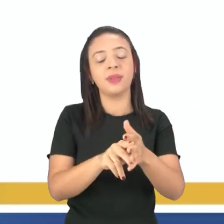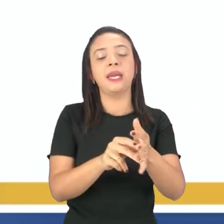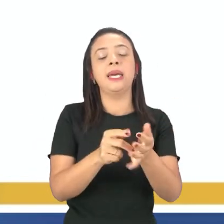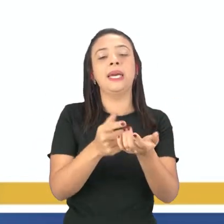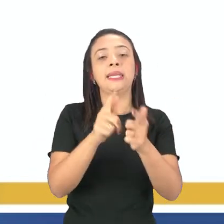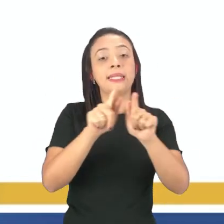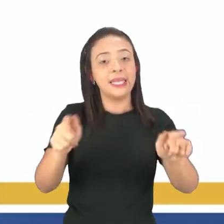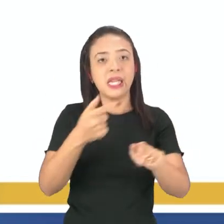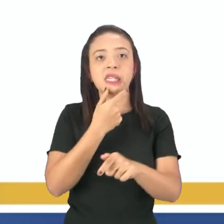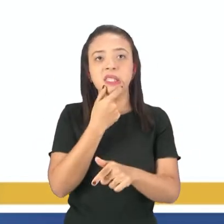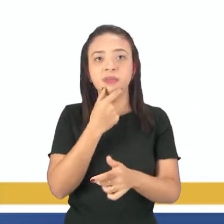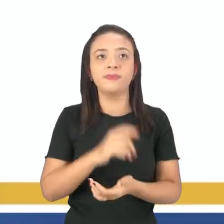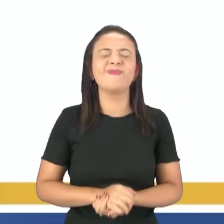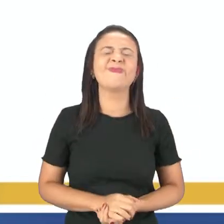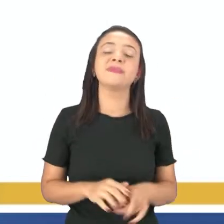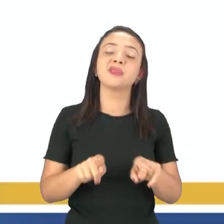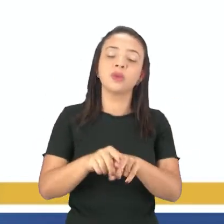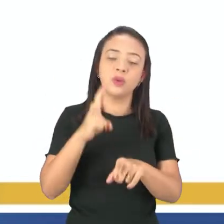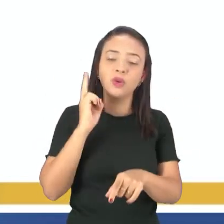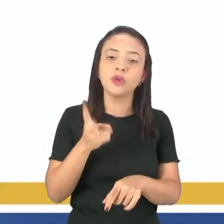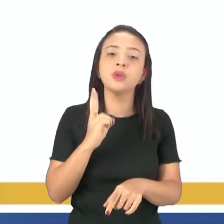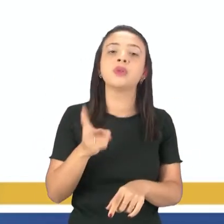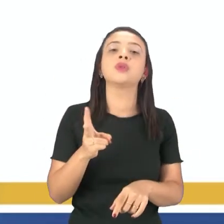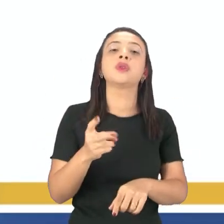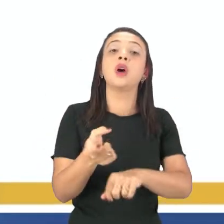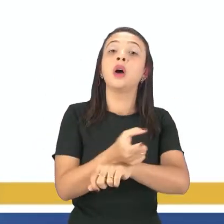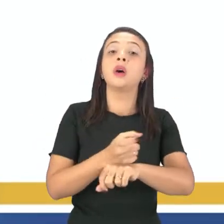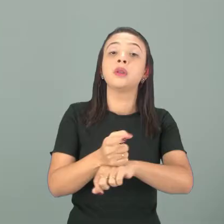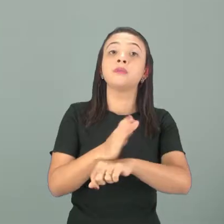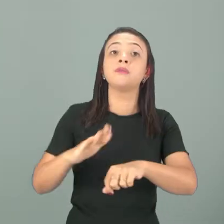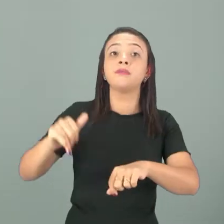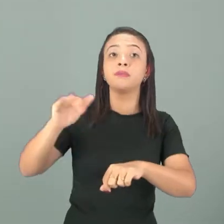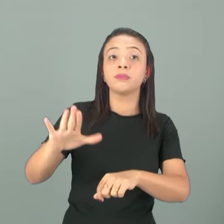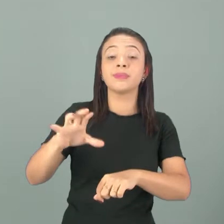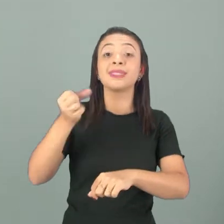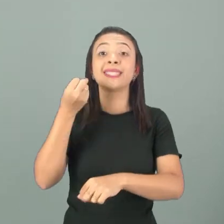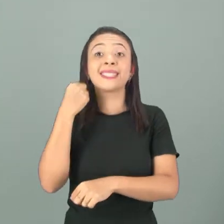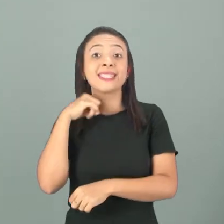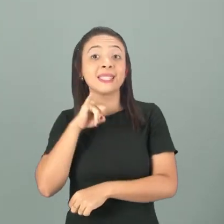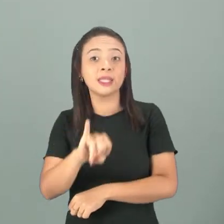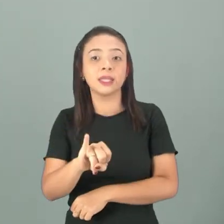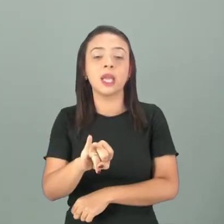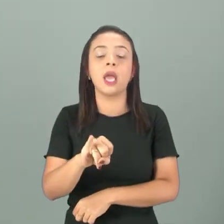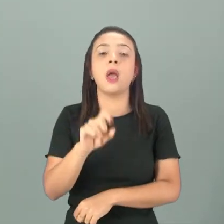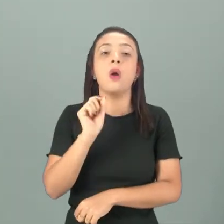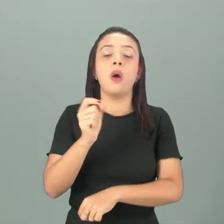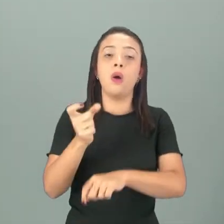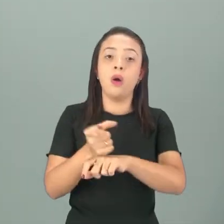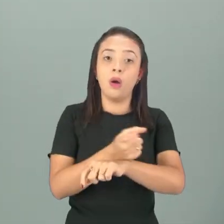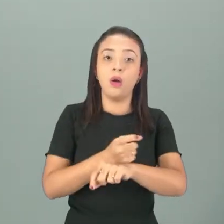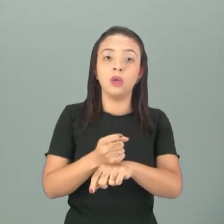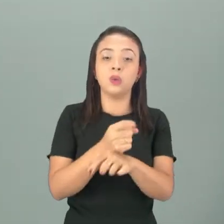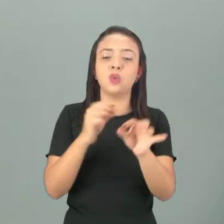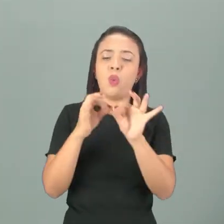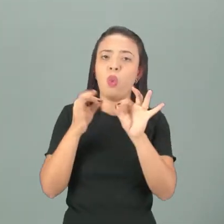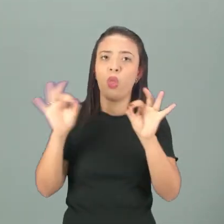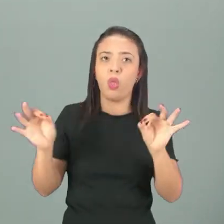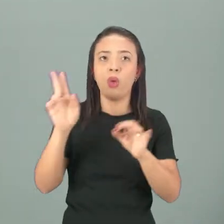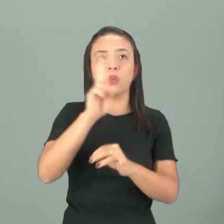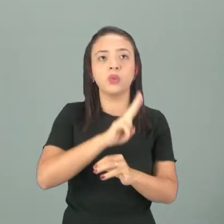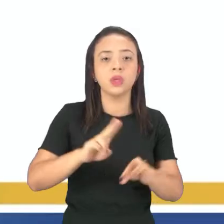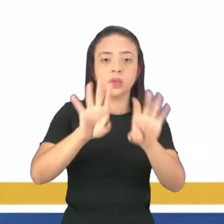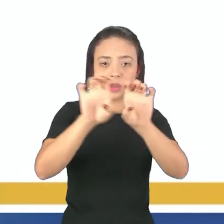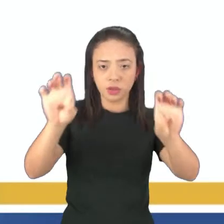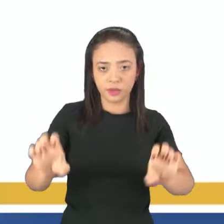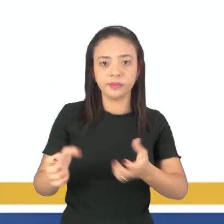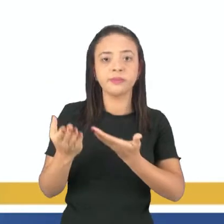Ainda sobre os adjetivos de superioridade, pessoal, quando a gente fala de adjetivos longos, nós usamos essa estrutura que a gente acabou de ver aí,